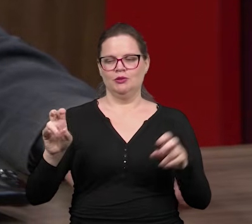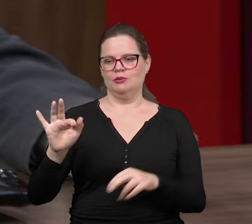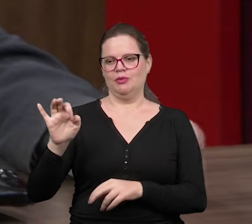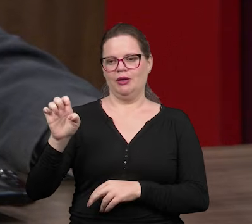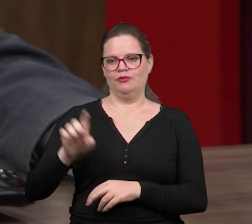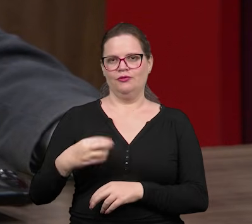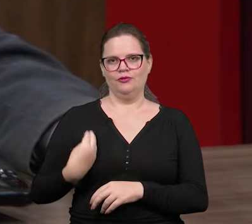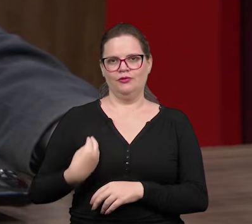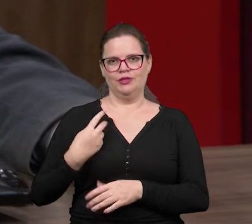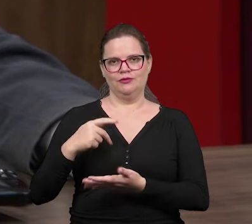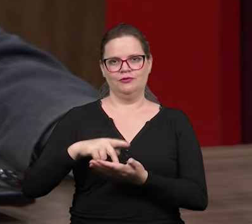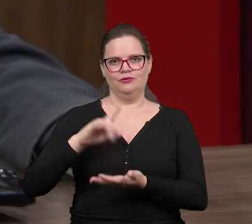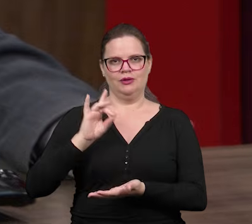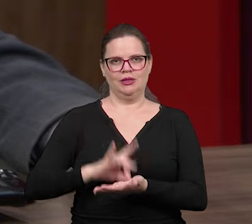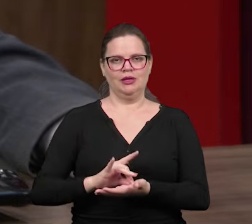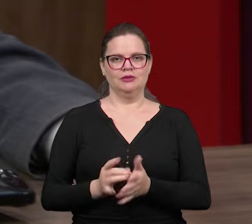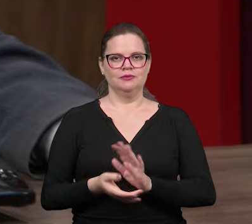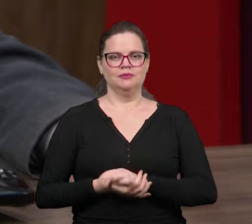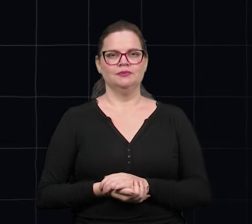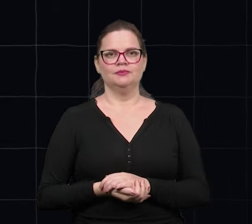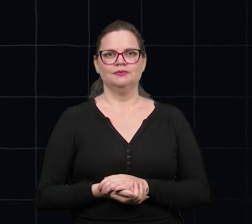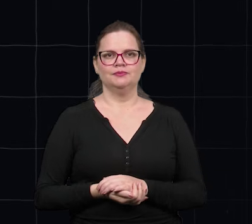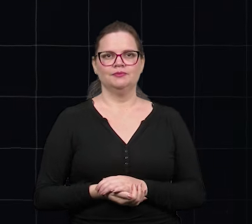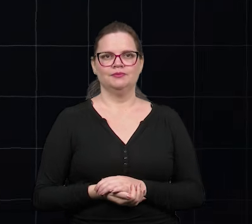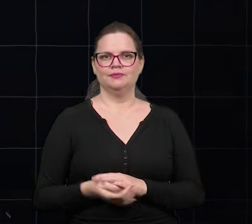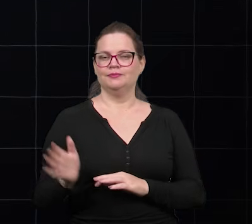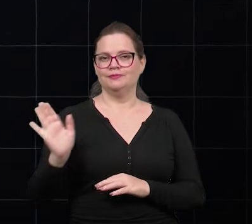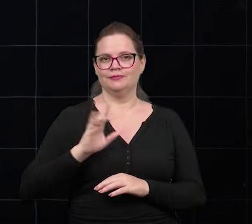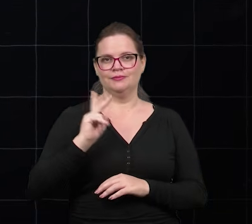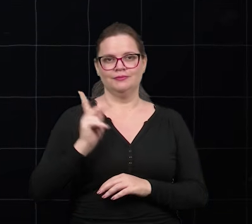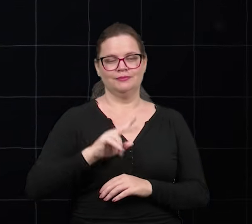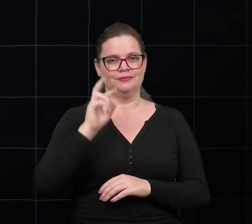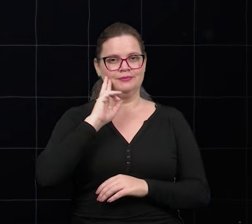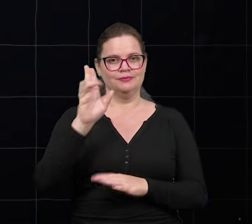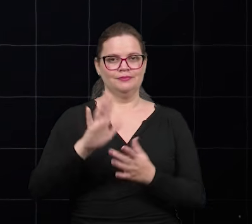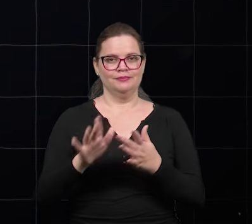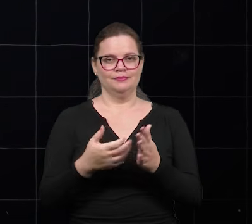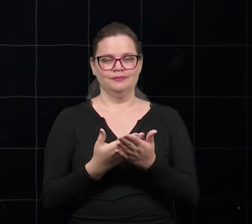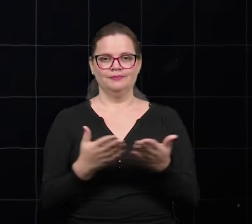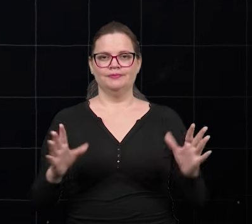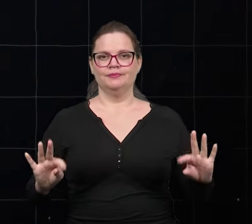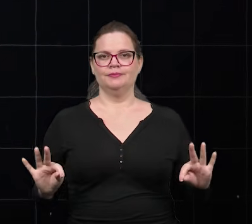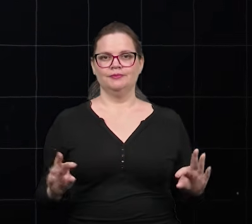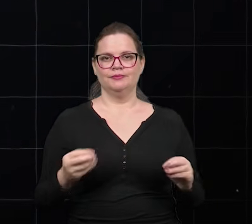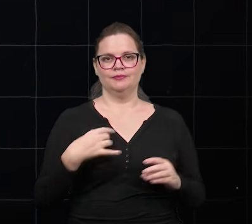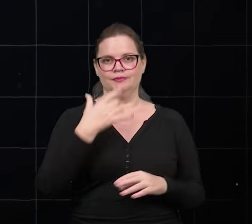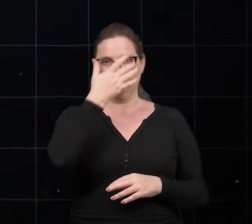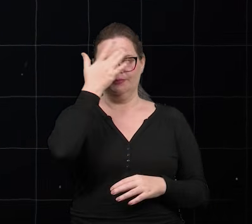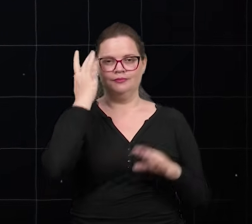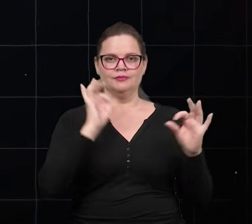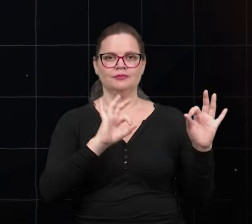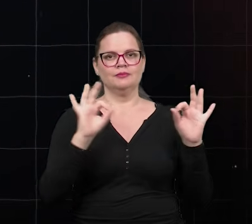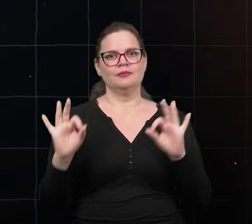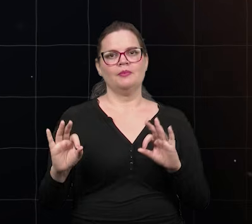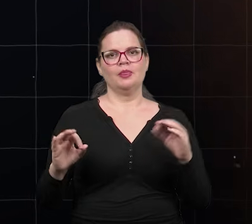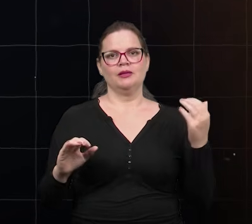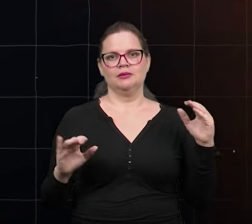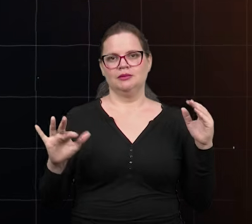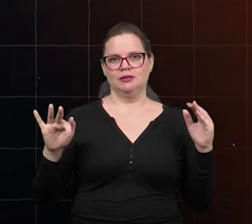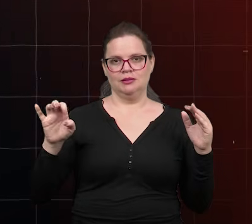sobre essa fé verdadeira nos nossos dias. A paz do Senhor a todos que estão acompanhando o programa Ciência e